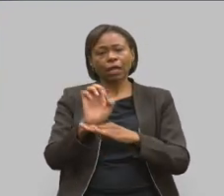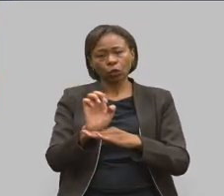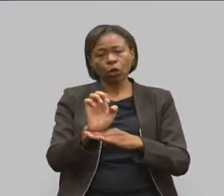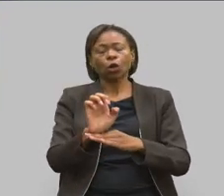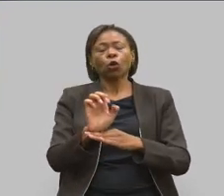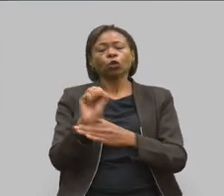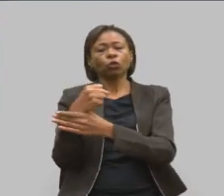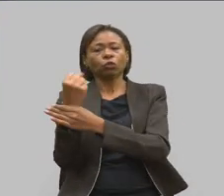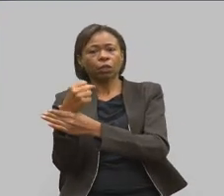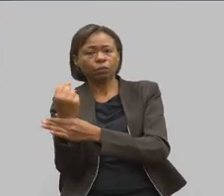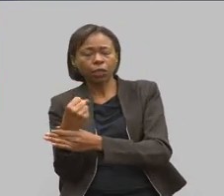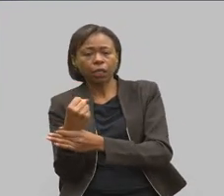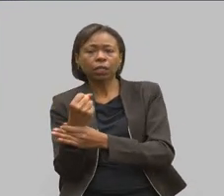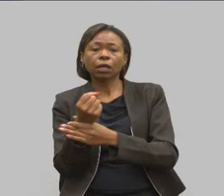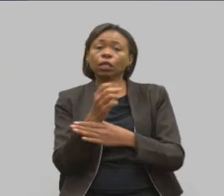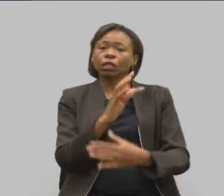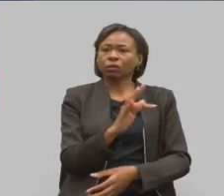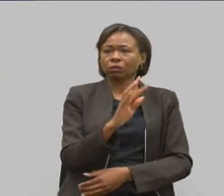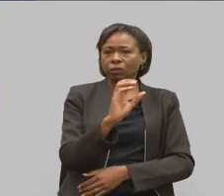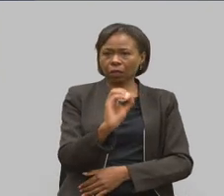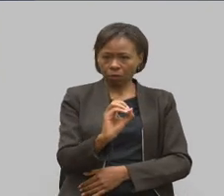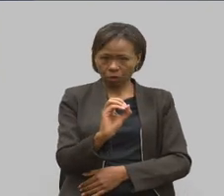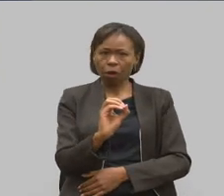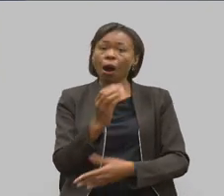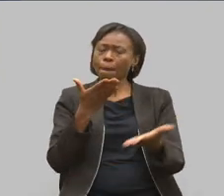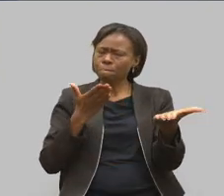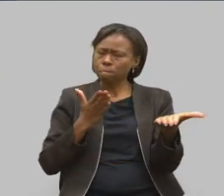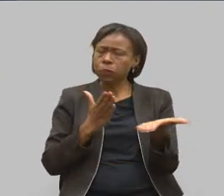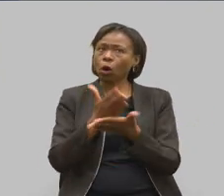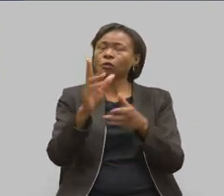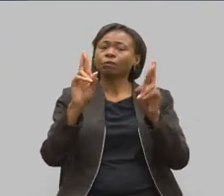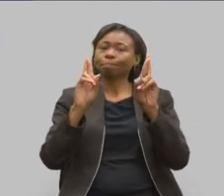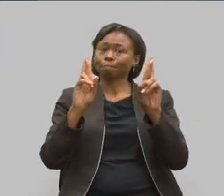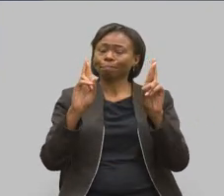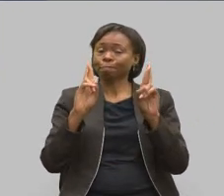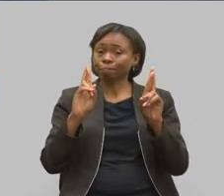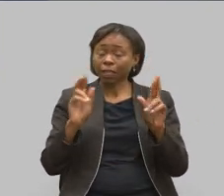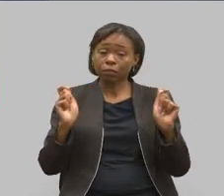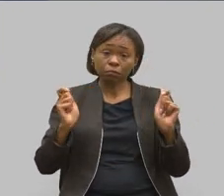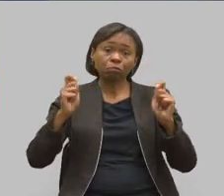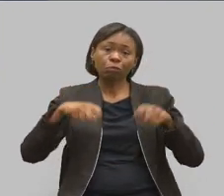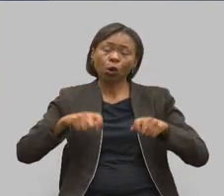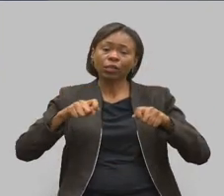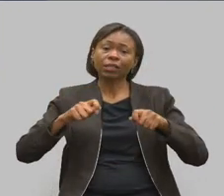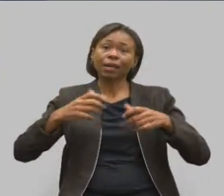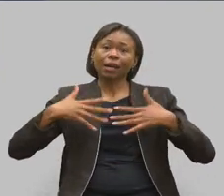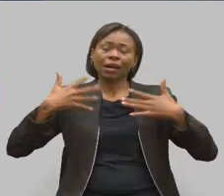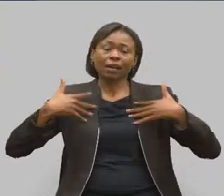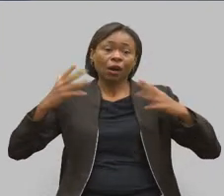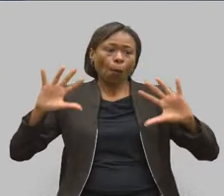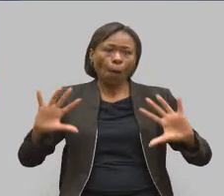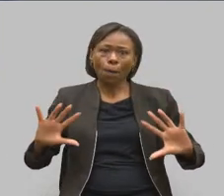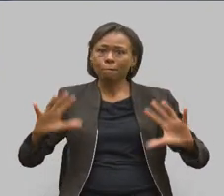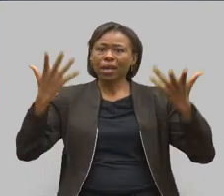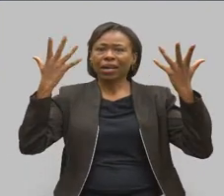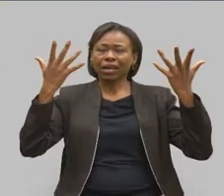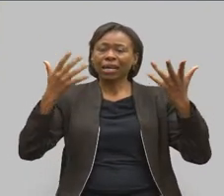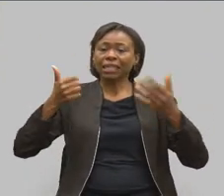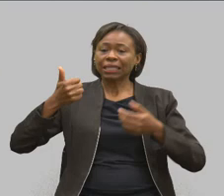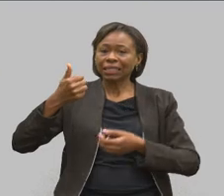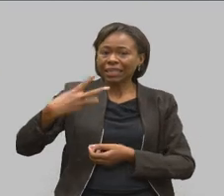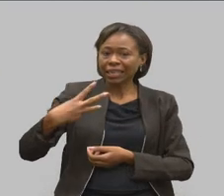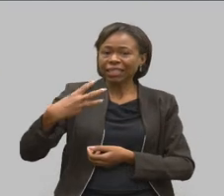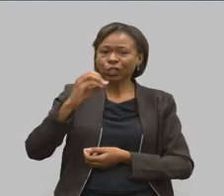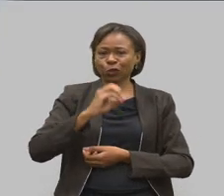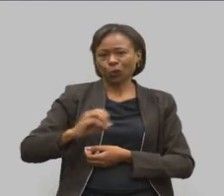terapeuta ocupacional aprovado para que a gente possa comemorar a cada dia 13 de outubro